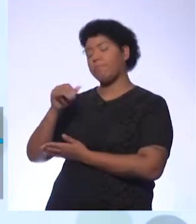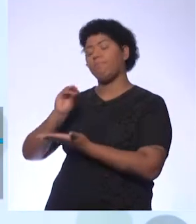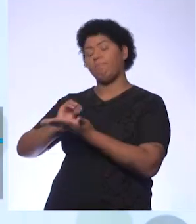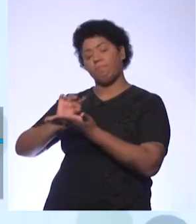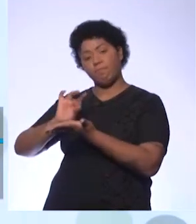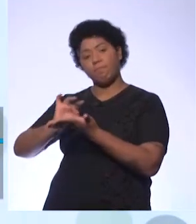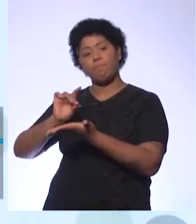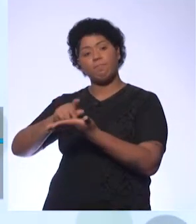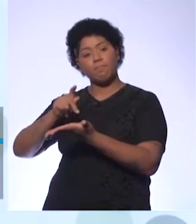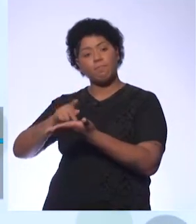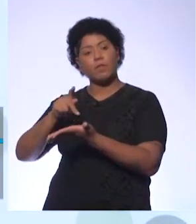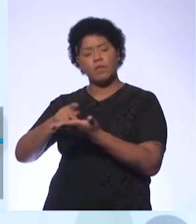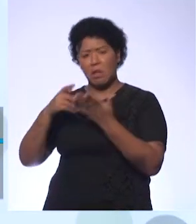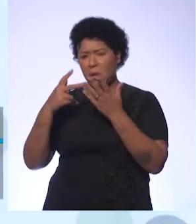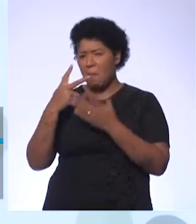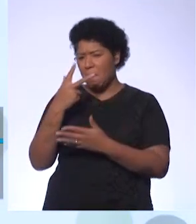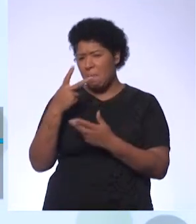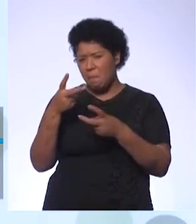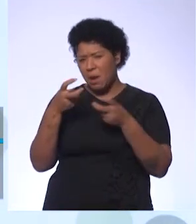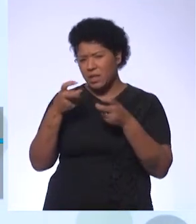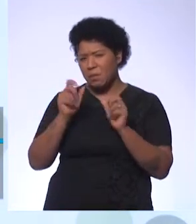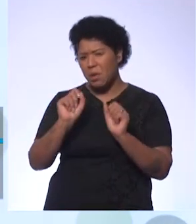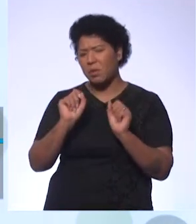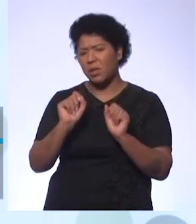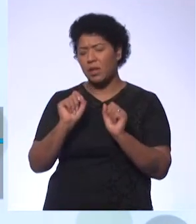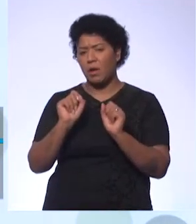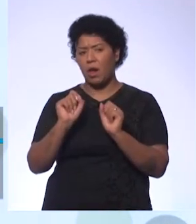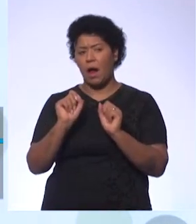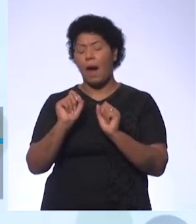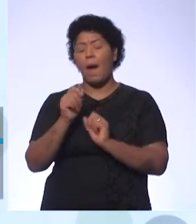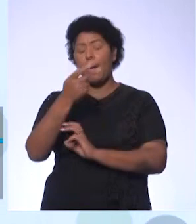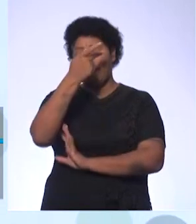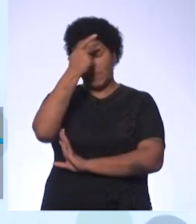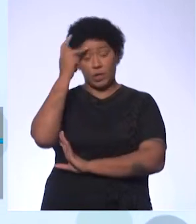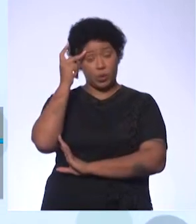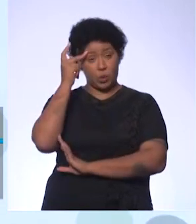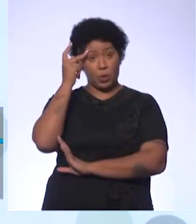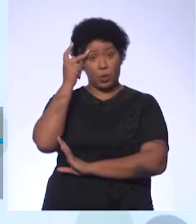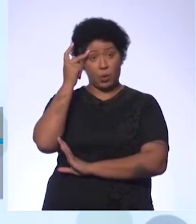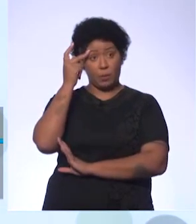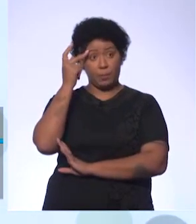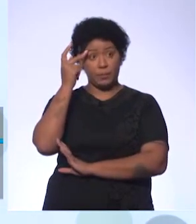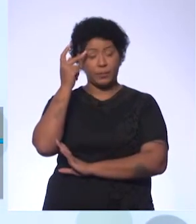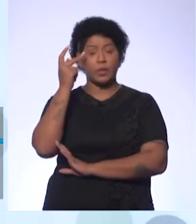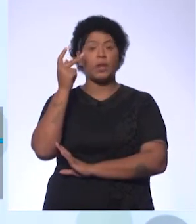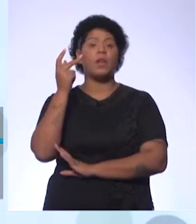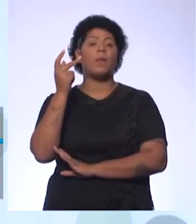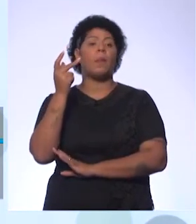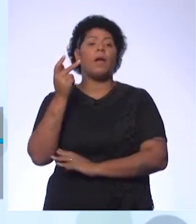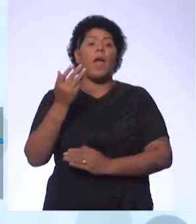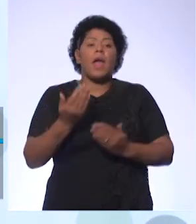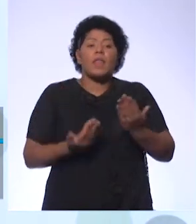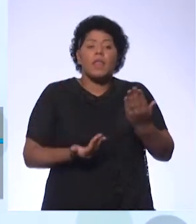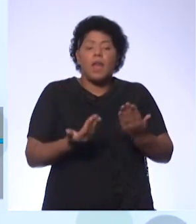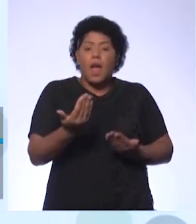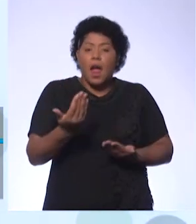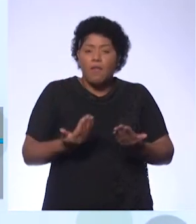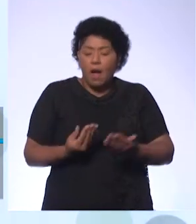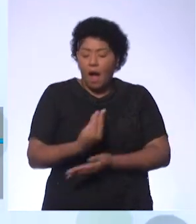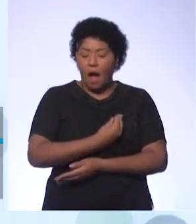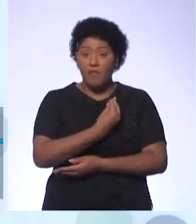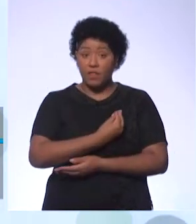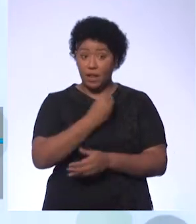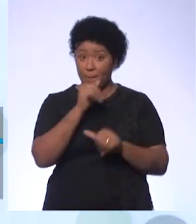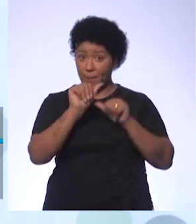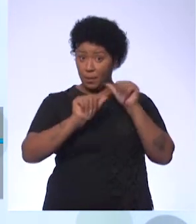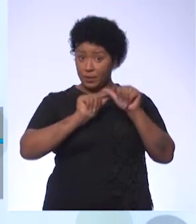Vocês percebem que, a partir do momento que o trabalhador, a pessoa, o artesão, ele deixa de ser dono dos meios de produção, a vida dele muda toda, né?